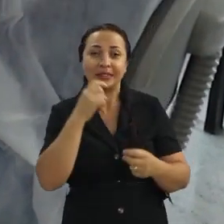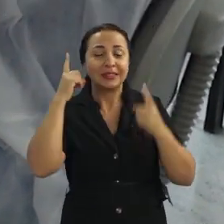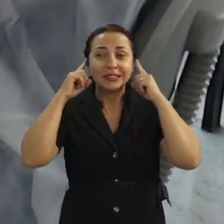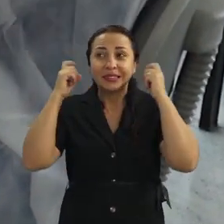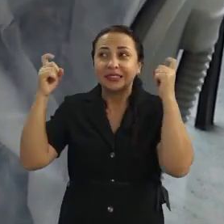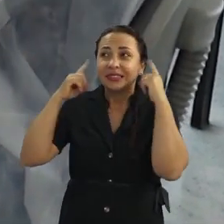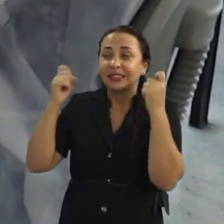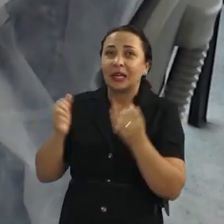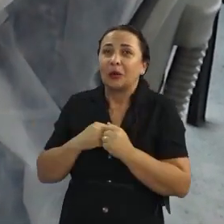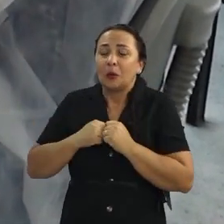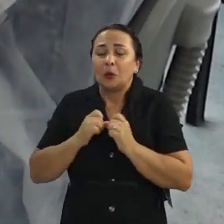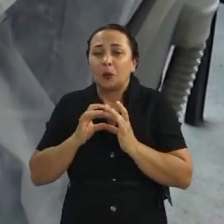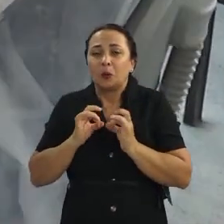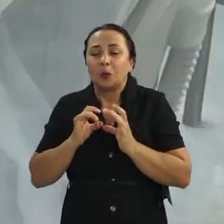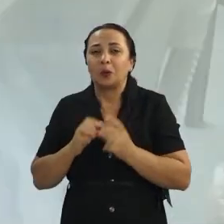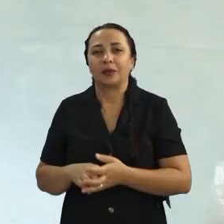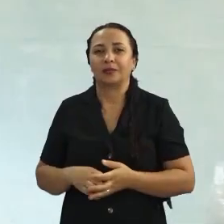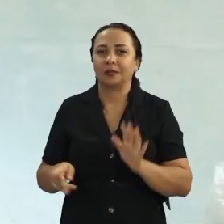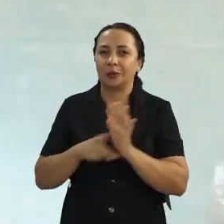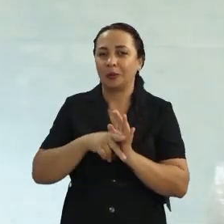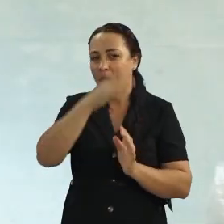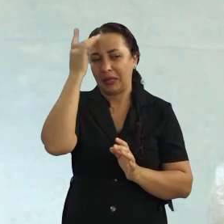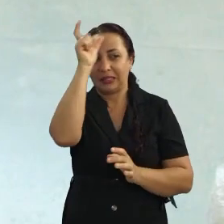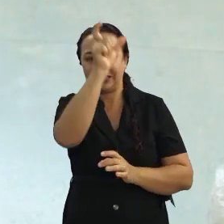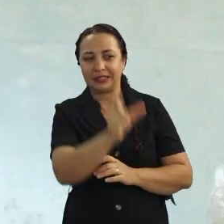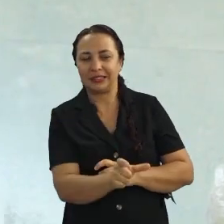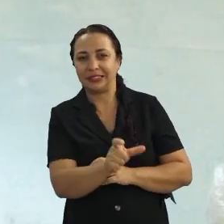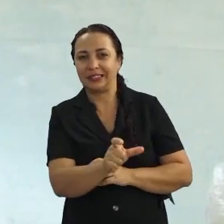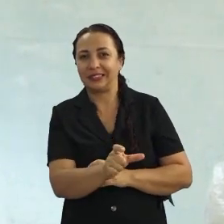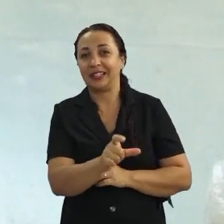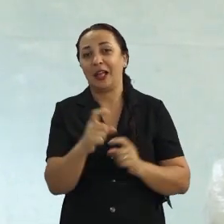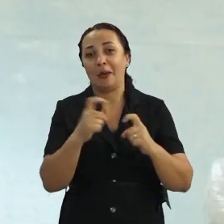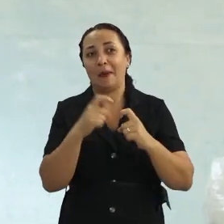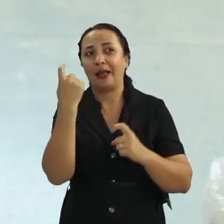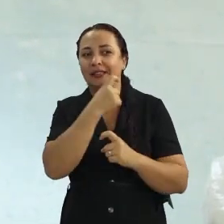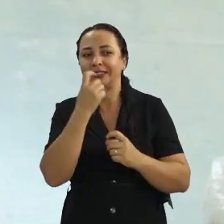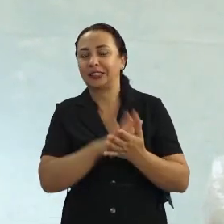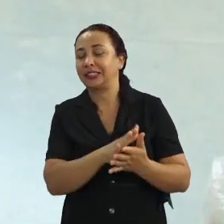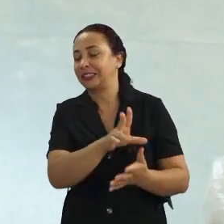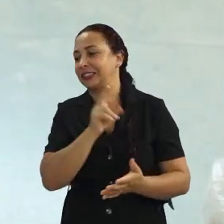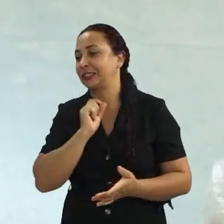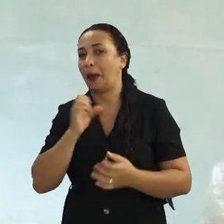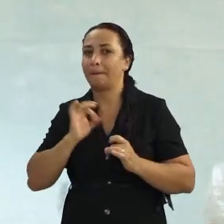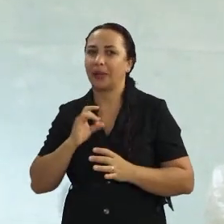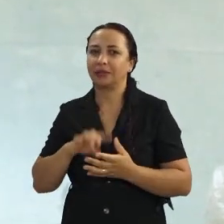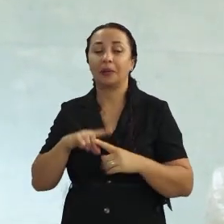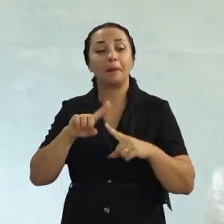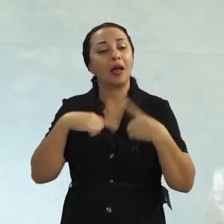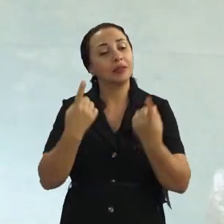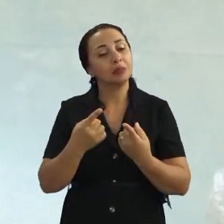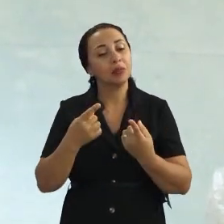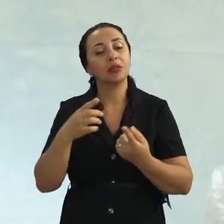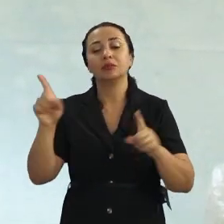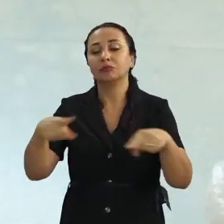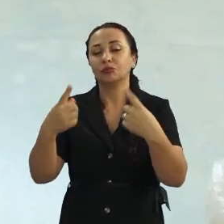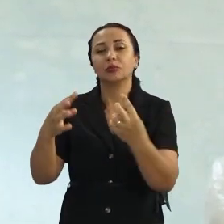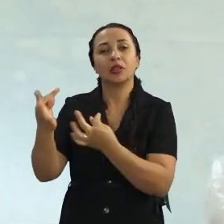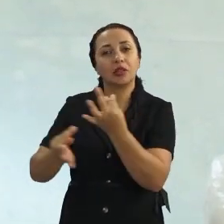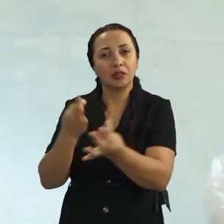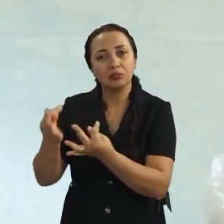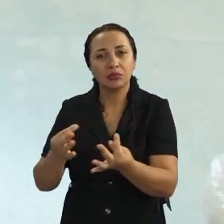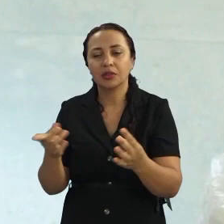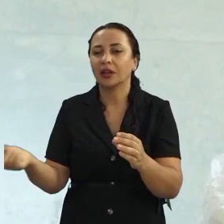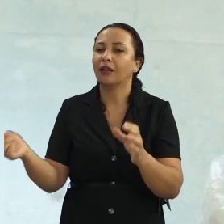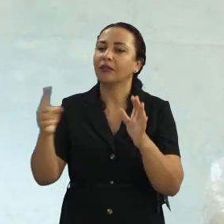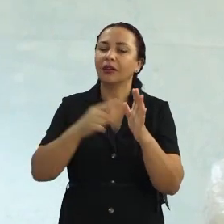instrumental com zuada com o próprio dentista em si e depois que eles voltam depois que fazem o processo de música terapia